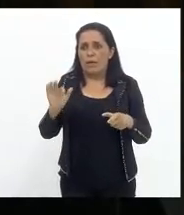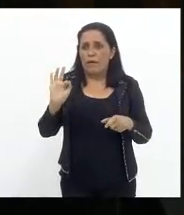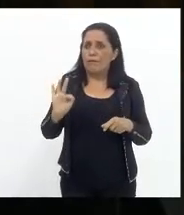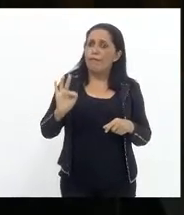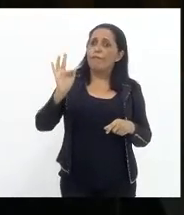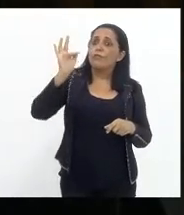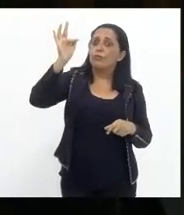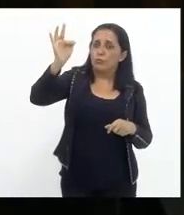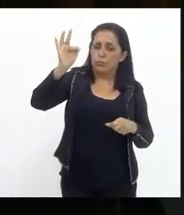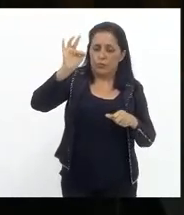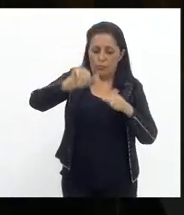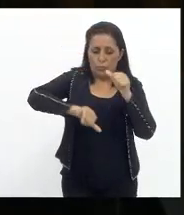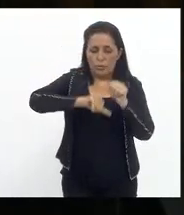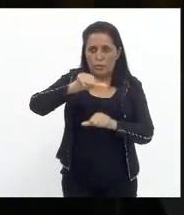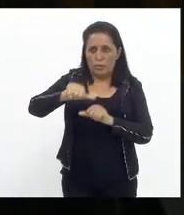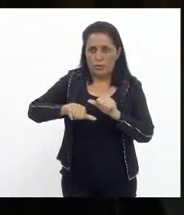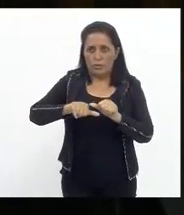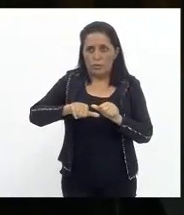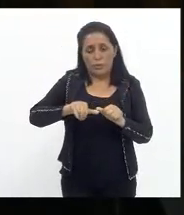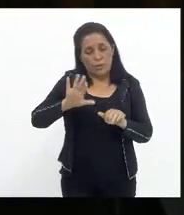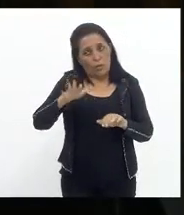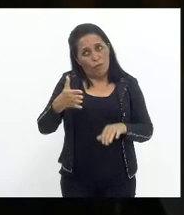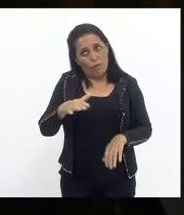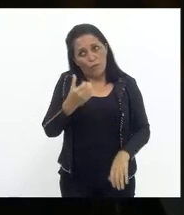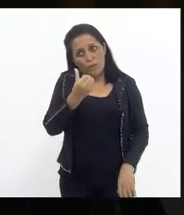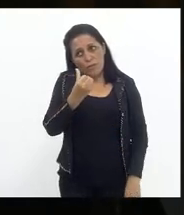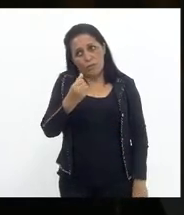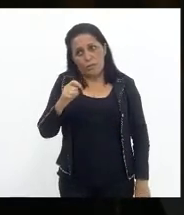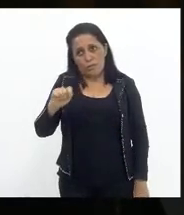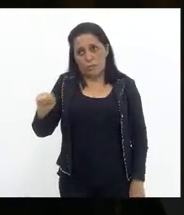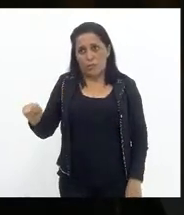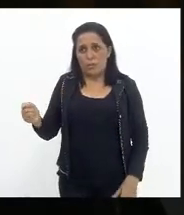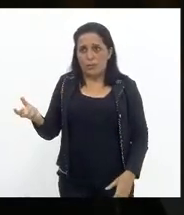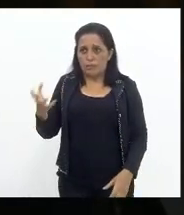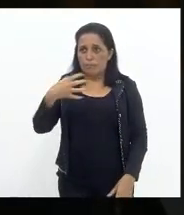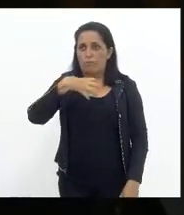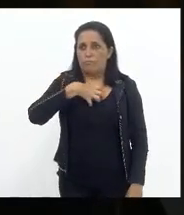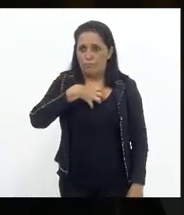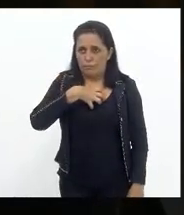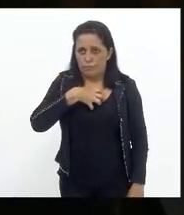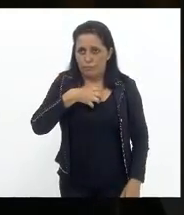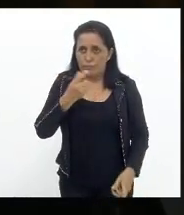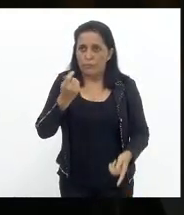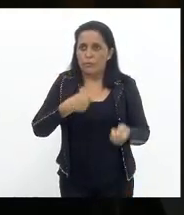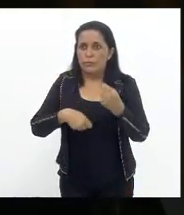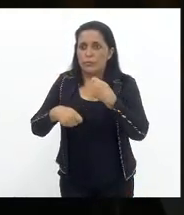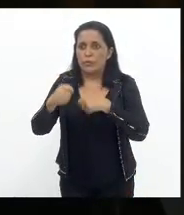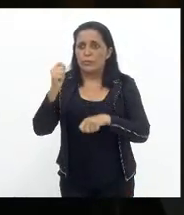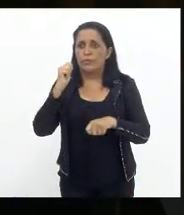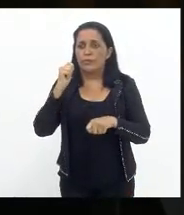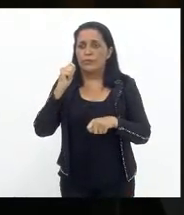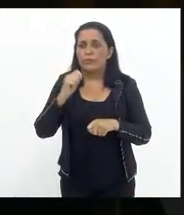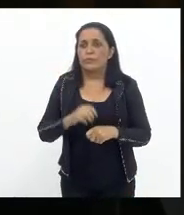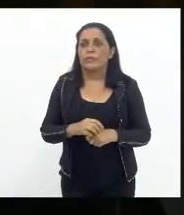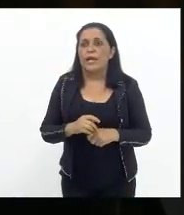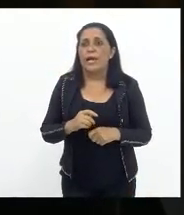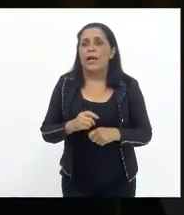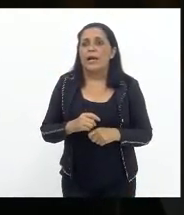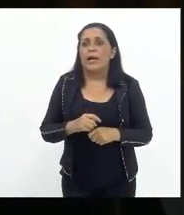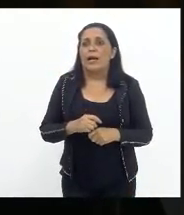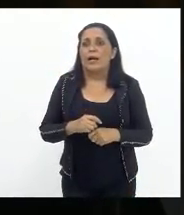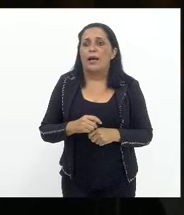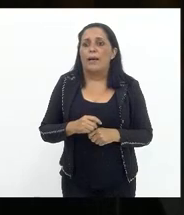que virão pela frente, talvez nesse semestre, que terá impacto previdenciário, administrativo. Ninguém aqui